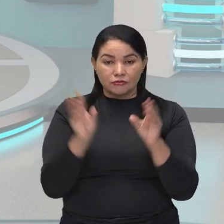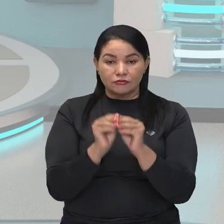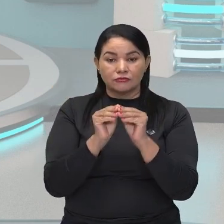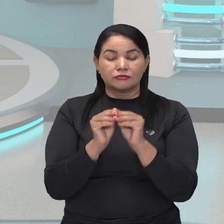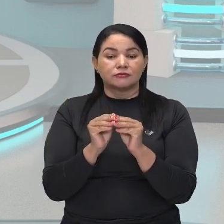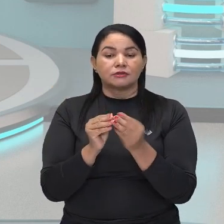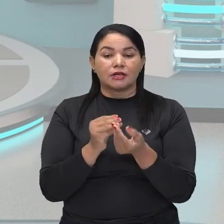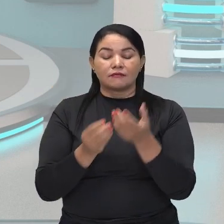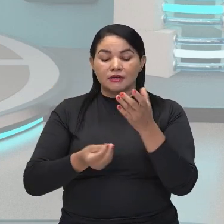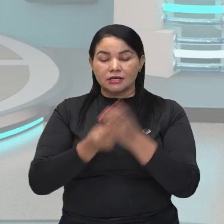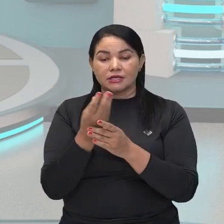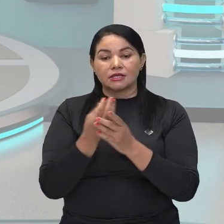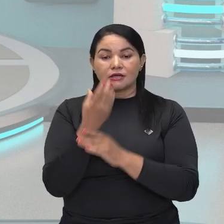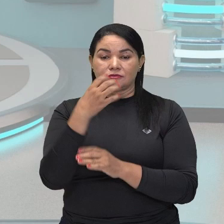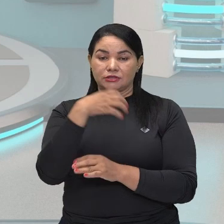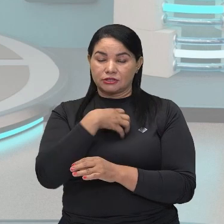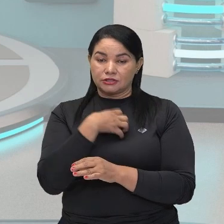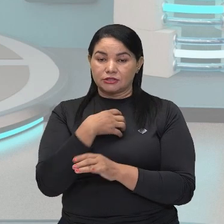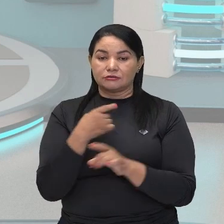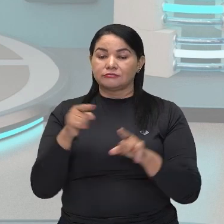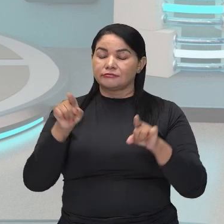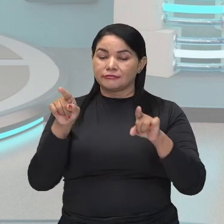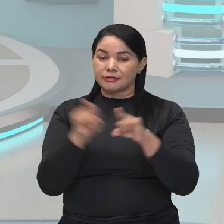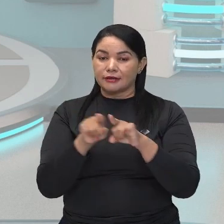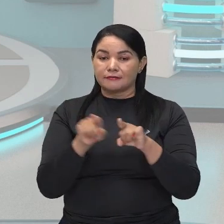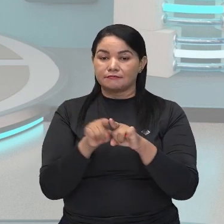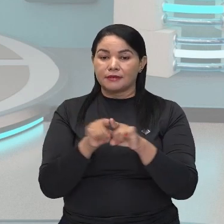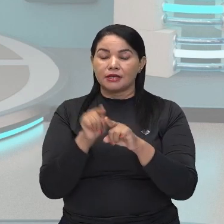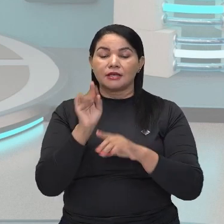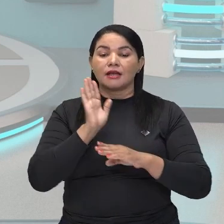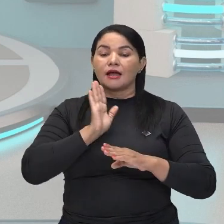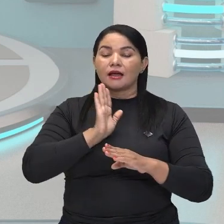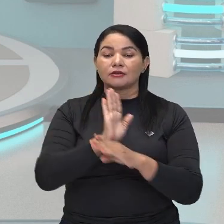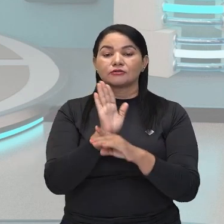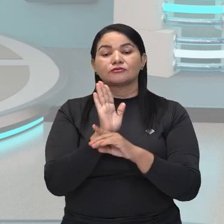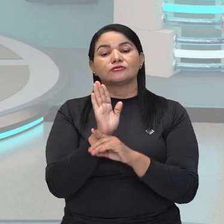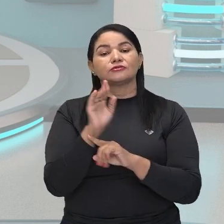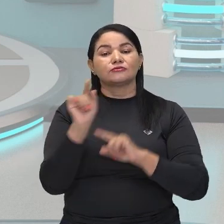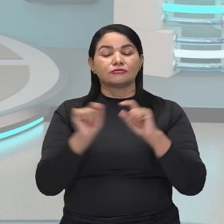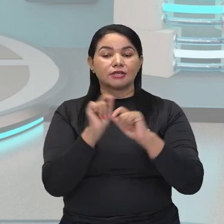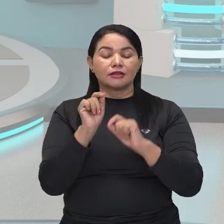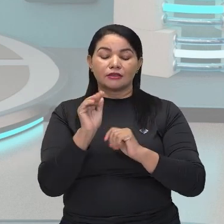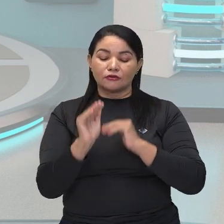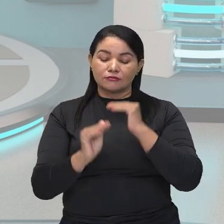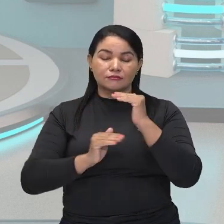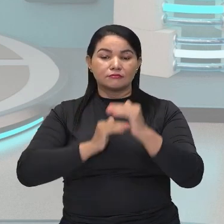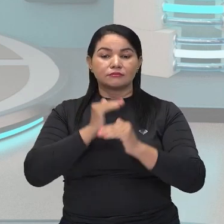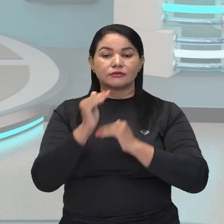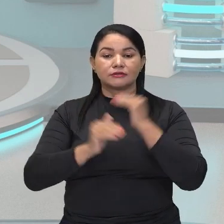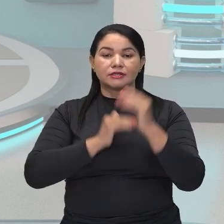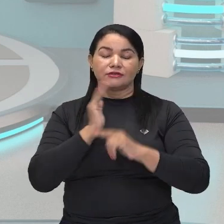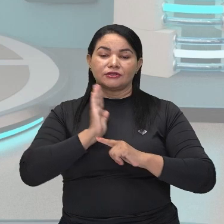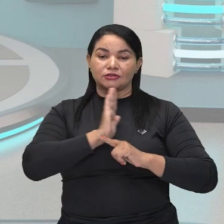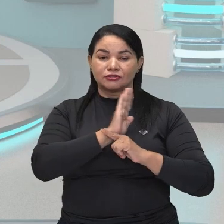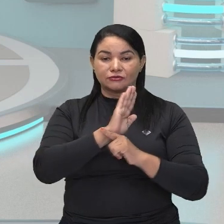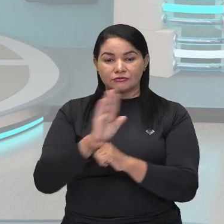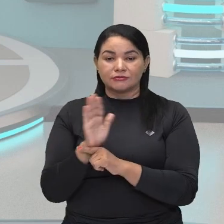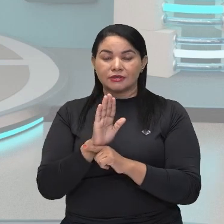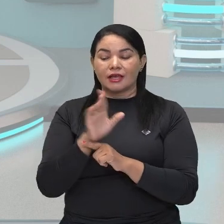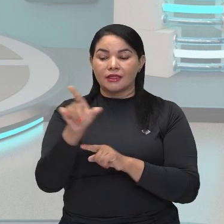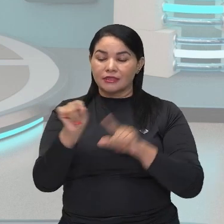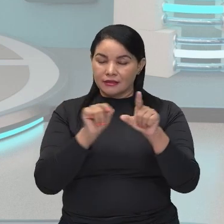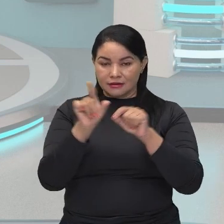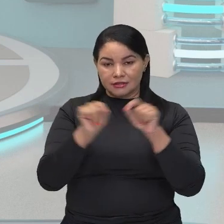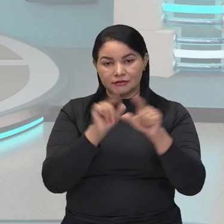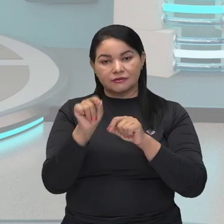construção desse efeito de sentido e também vão auxiliar nesse processo de ajudar na classificação,